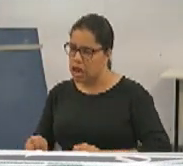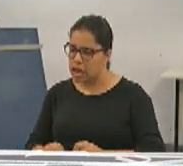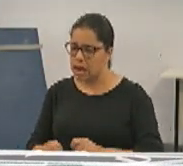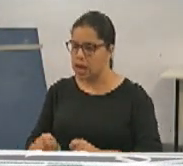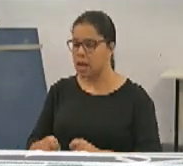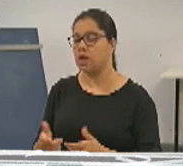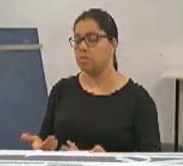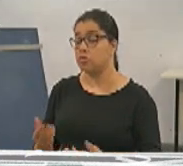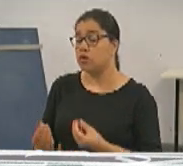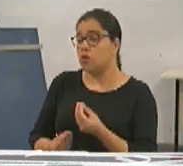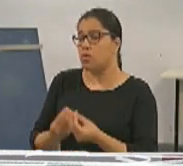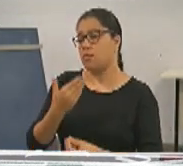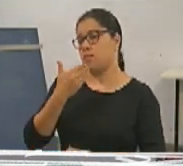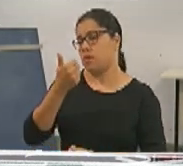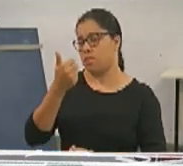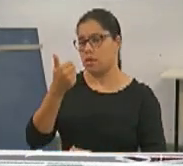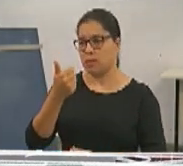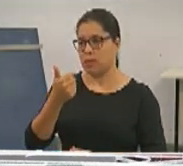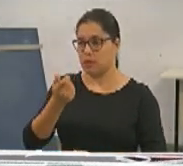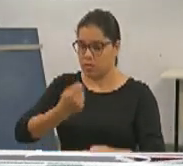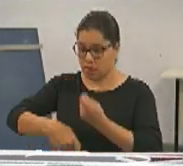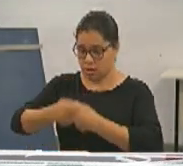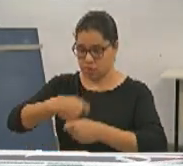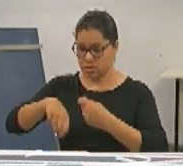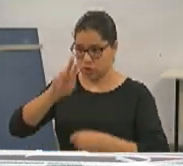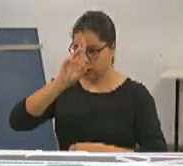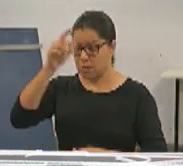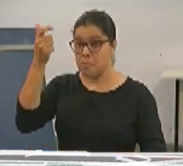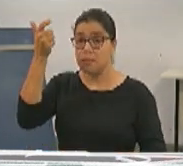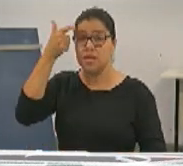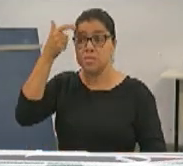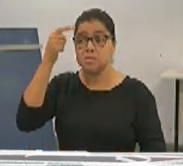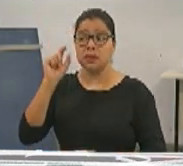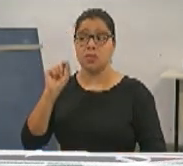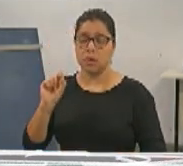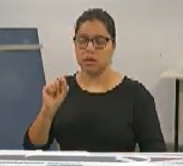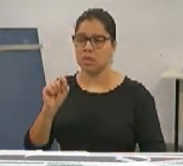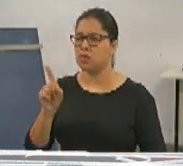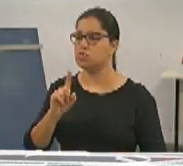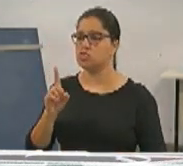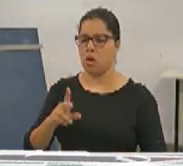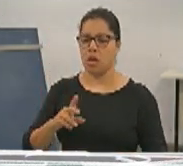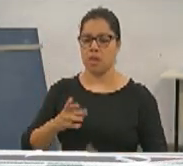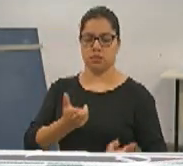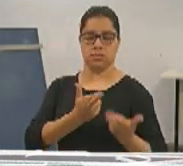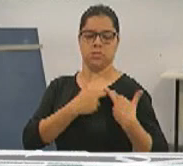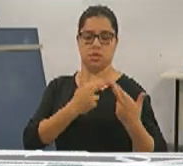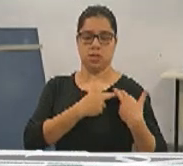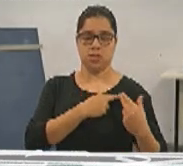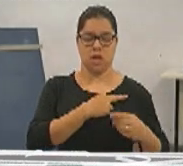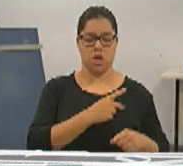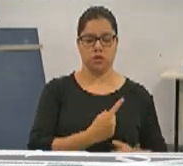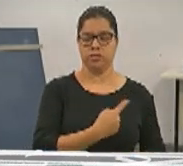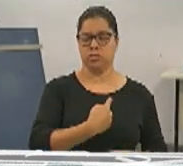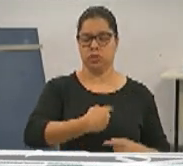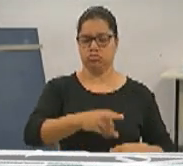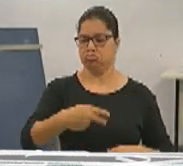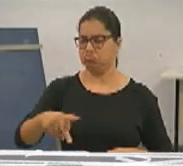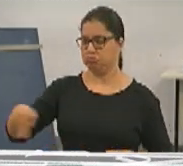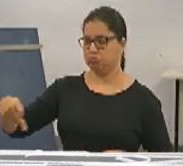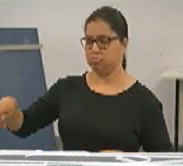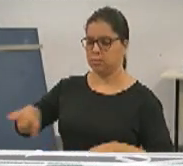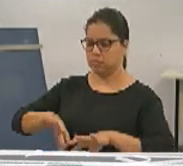administração, pensar politicamente a universidade não é pensar apenas em distribuição de cargos, não, como recentemente